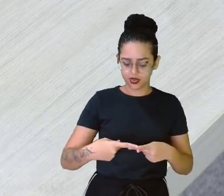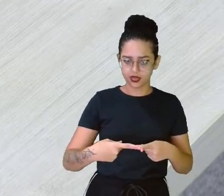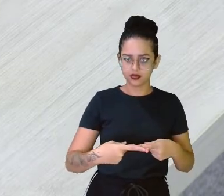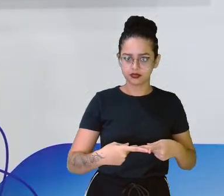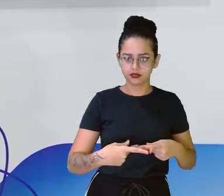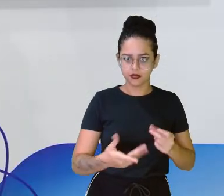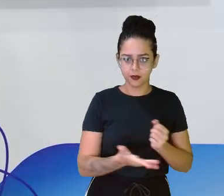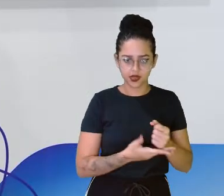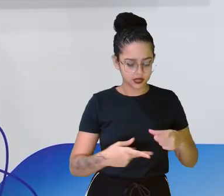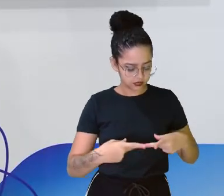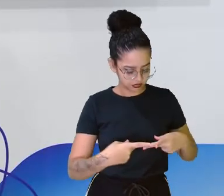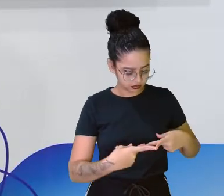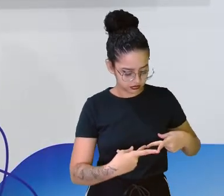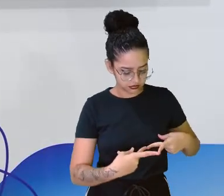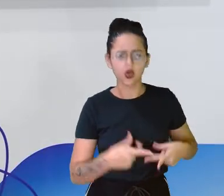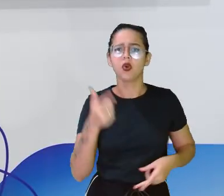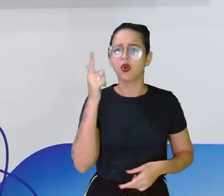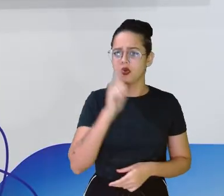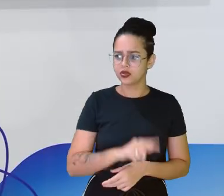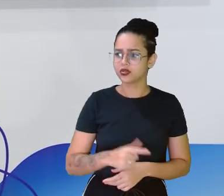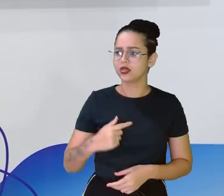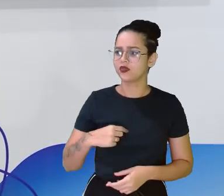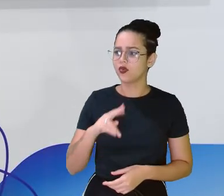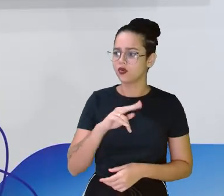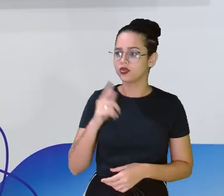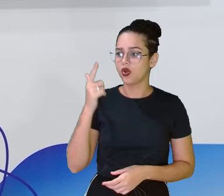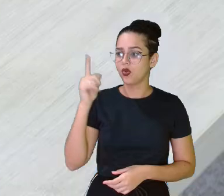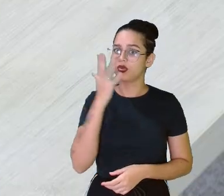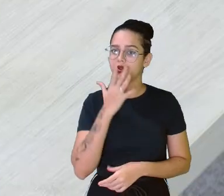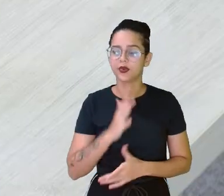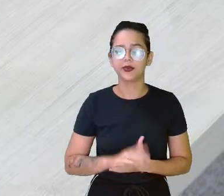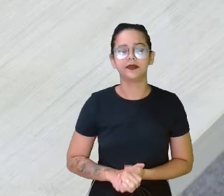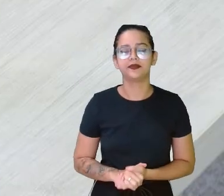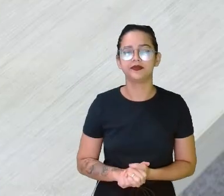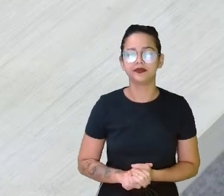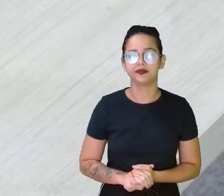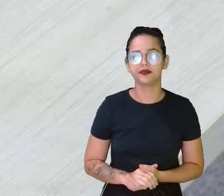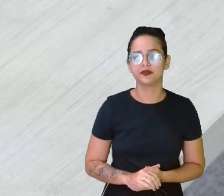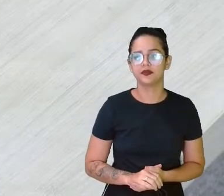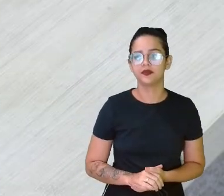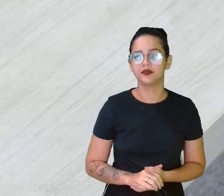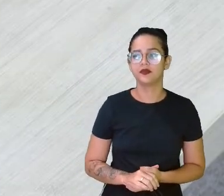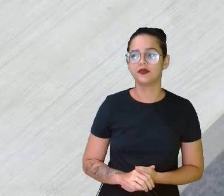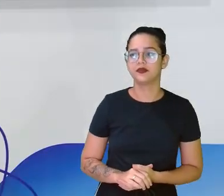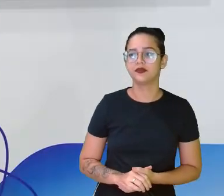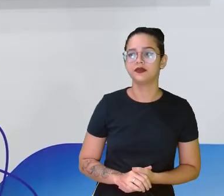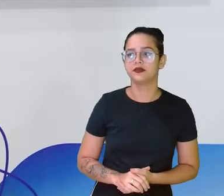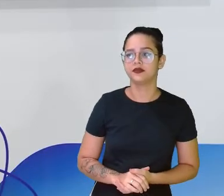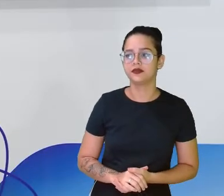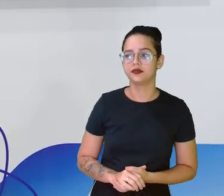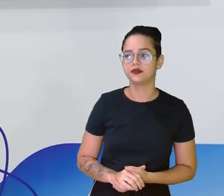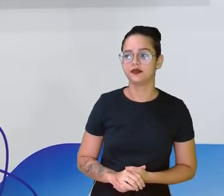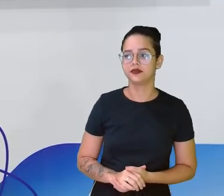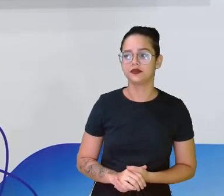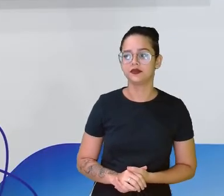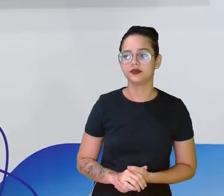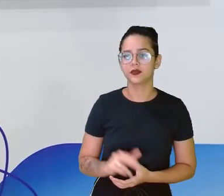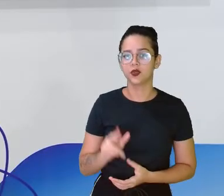Consigo. E vou te mostrar, ó, eu tenho outra cor, vou utilizar outra cor aqui, ó. Vamos usar a rosinha.